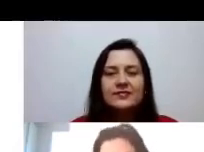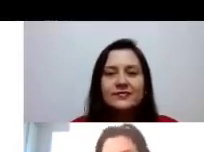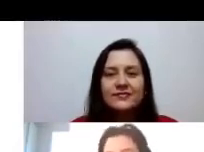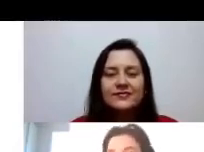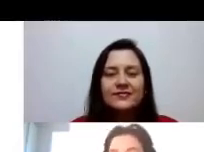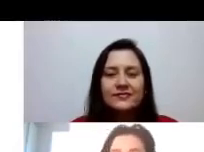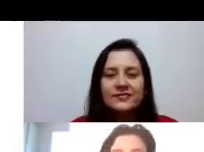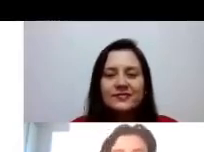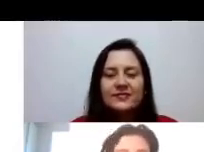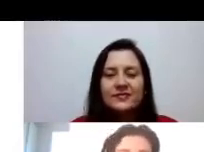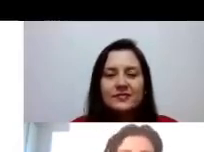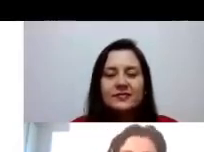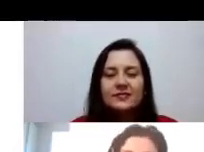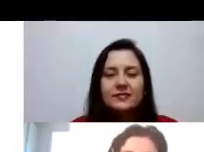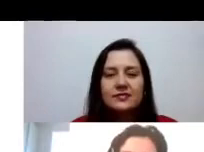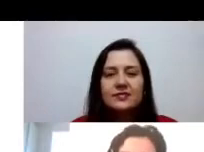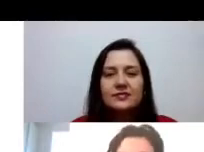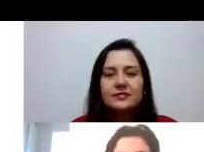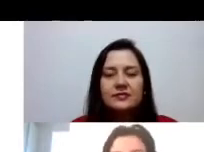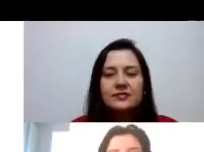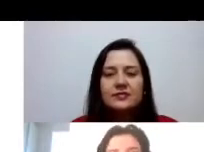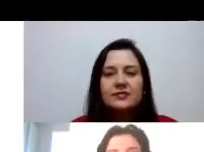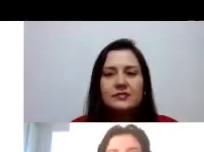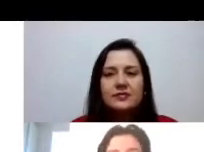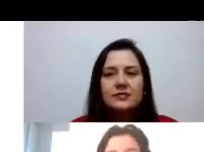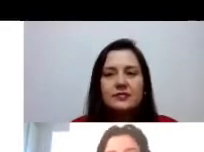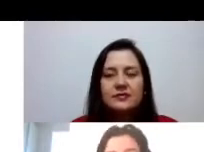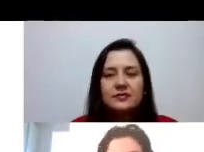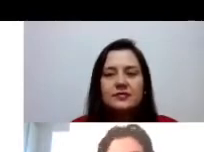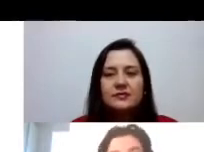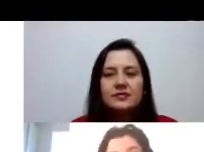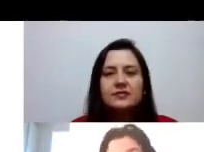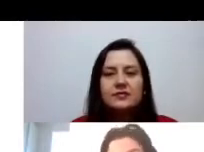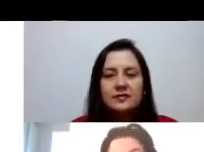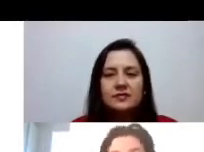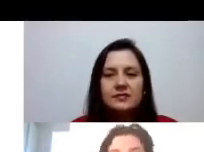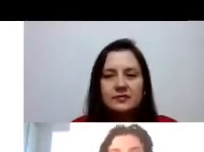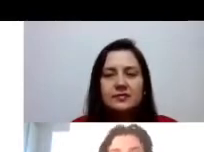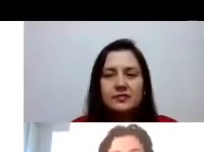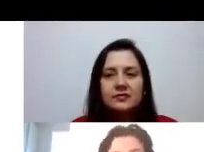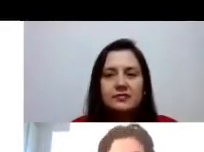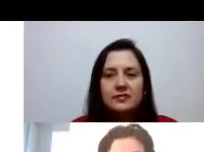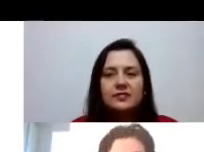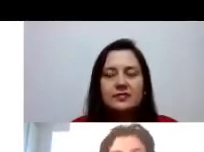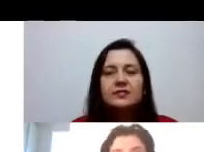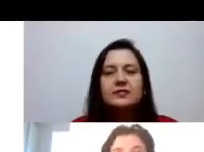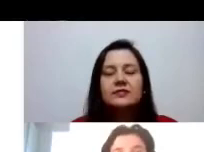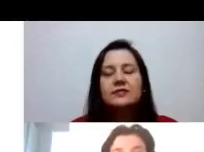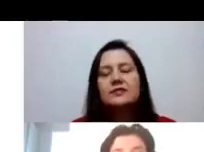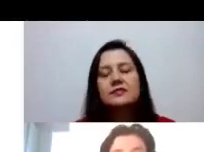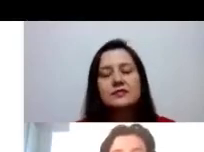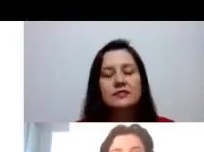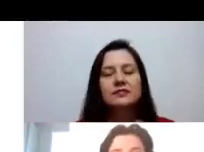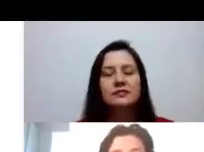Simone. Ah, eu não vou mandar passar camada asfáltica naquela rua porque eu não gosto daquele bairro. Não é o que você gosta, mas sim o que